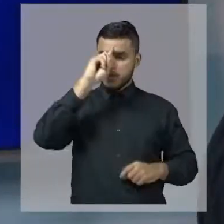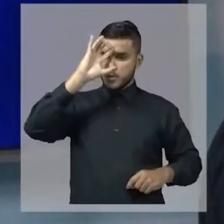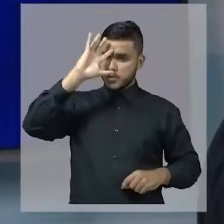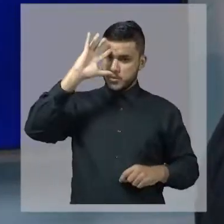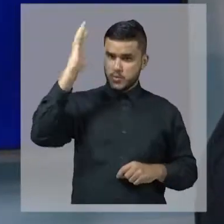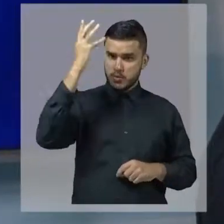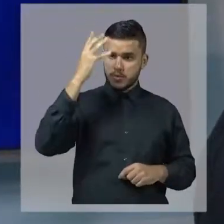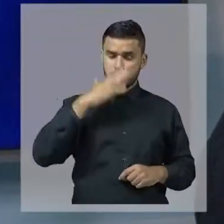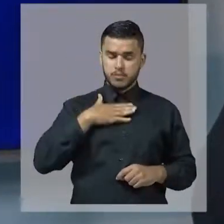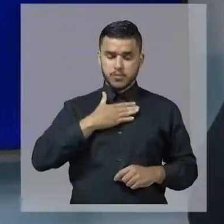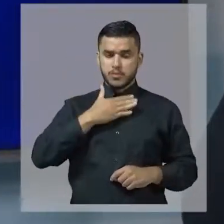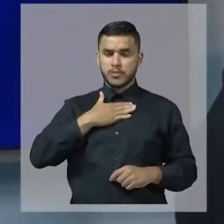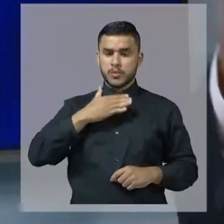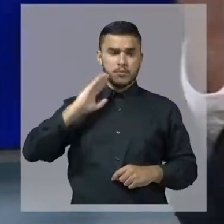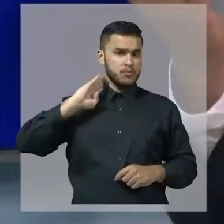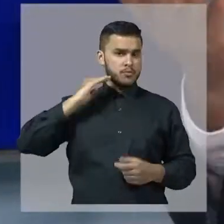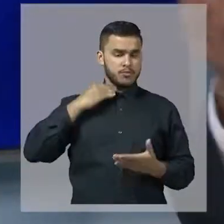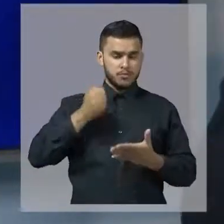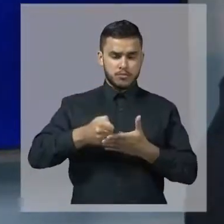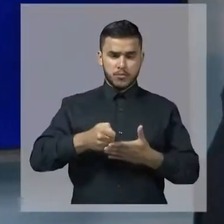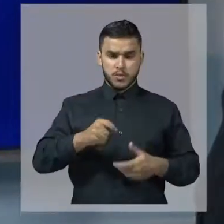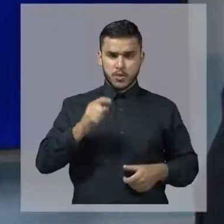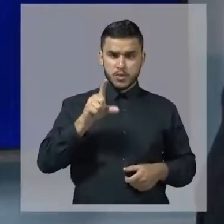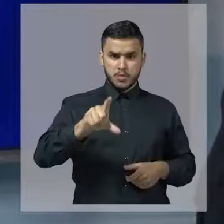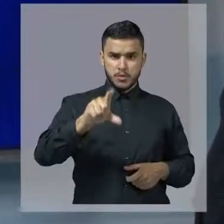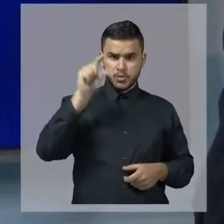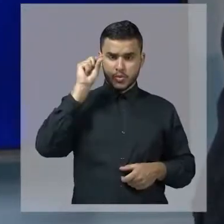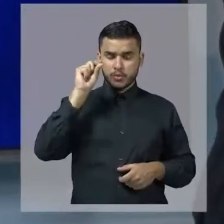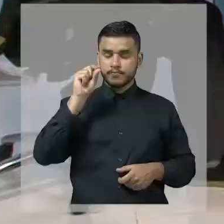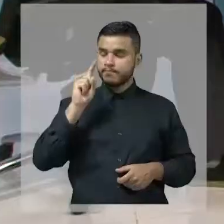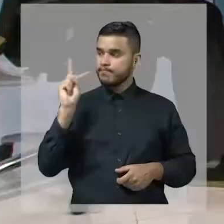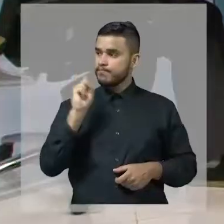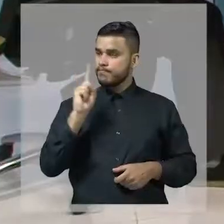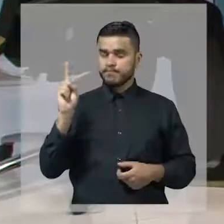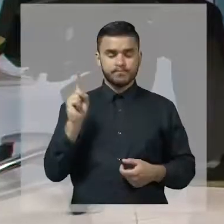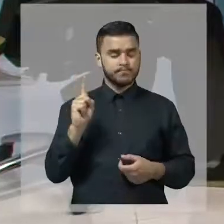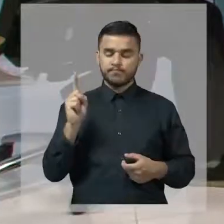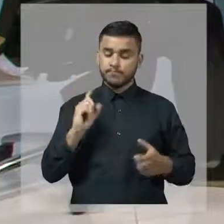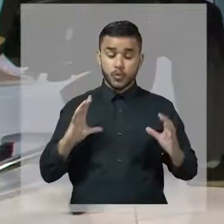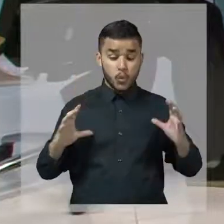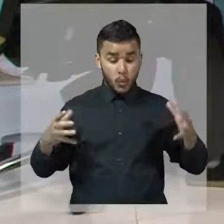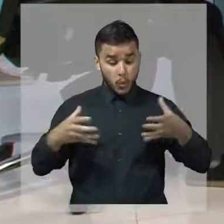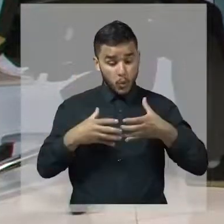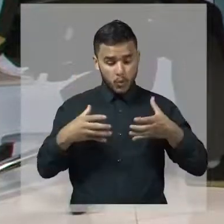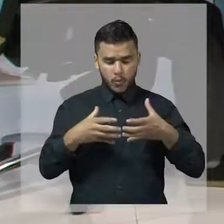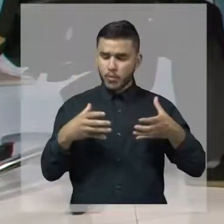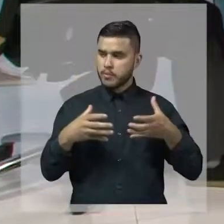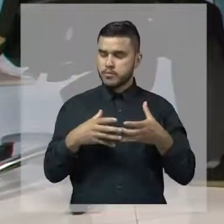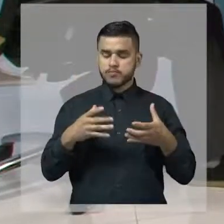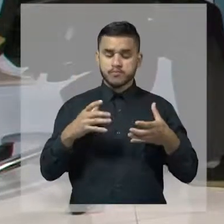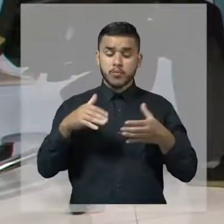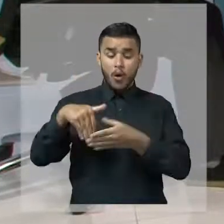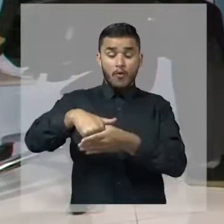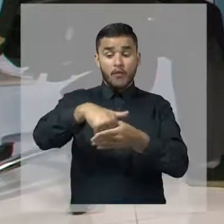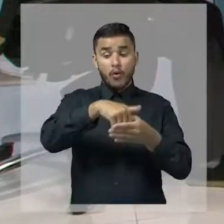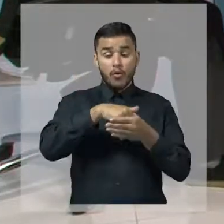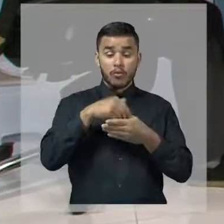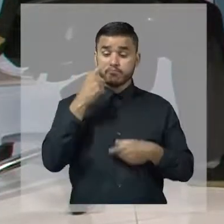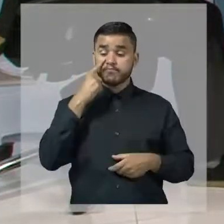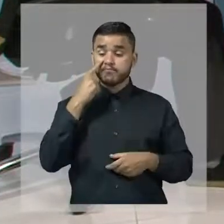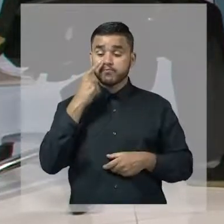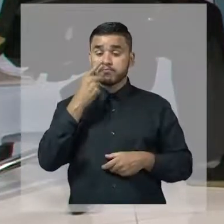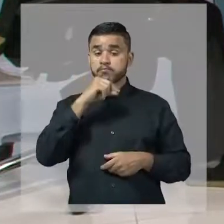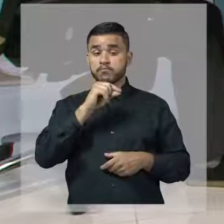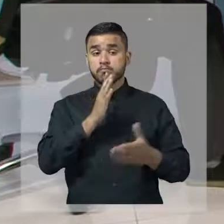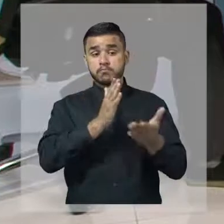decisões monocráticas de um juiz federal como estava sendo feito, quer dizer, até então, ali no âmbito de Curitiba.